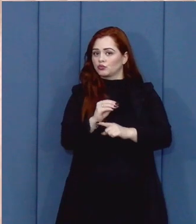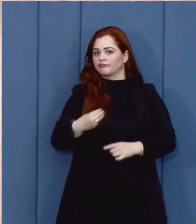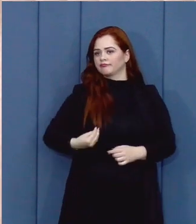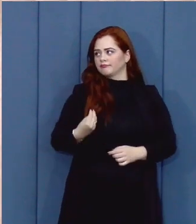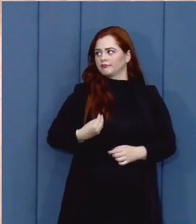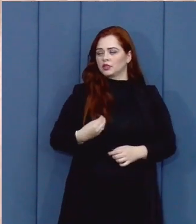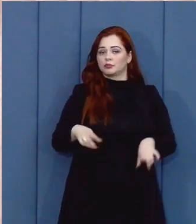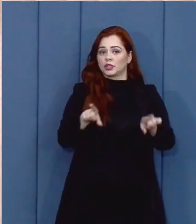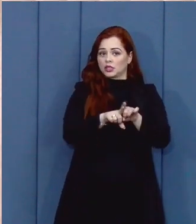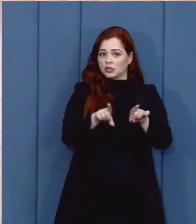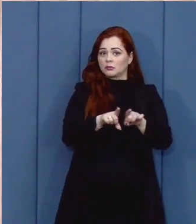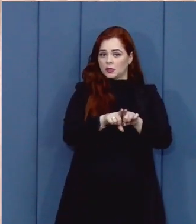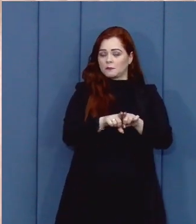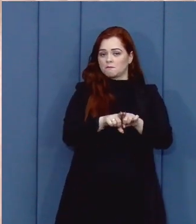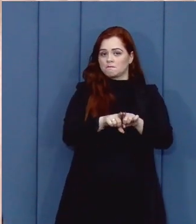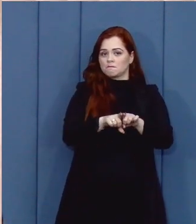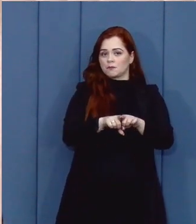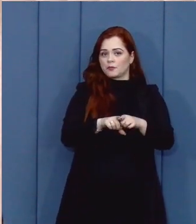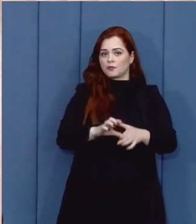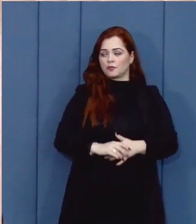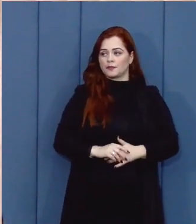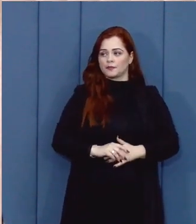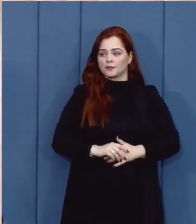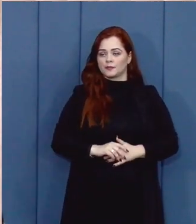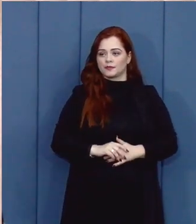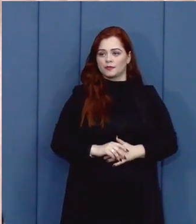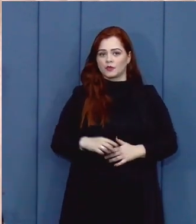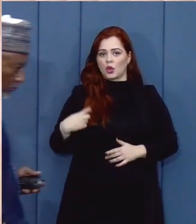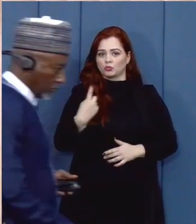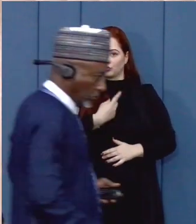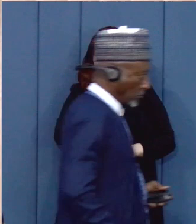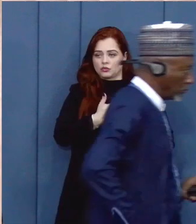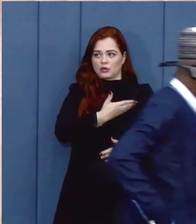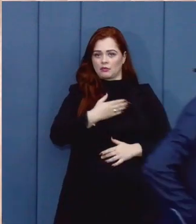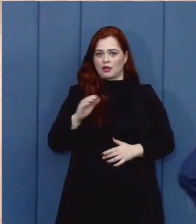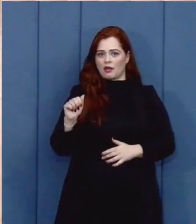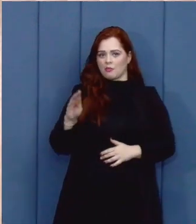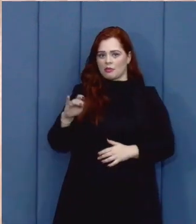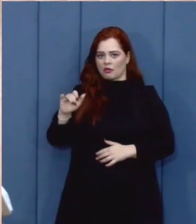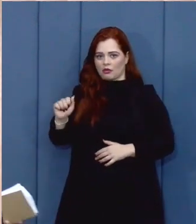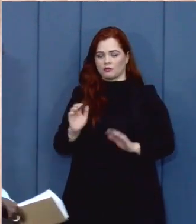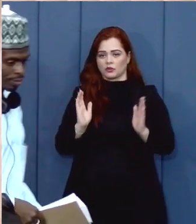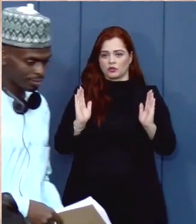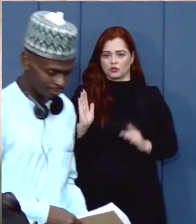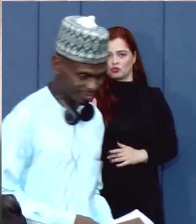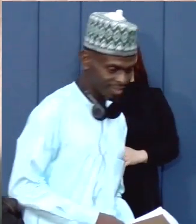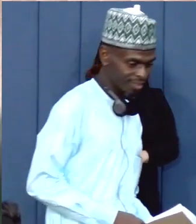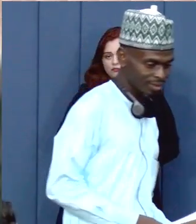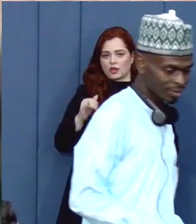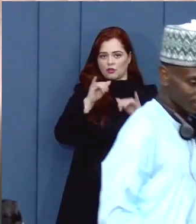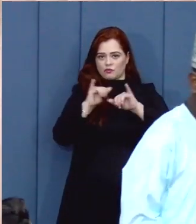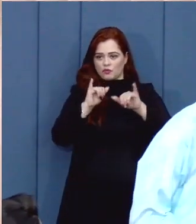E também, como o nosso colega da ABIA disse, não só salvam